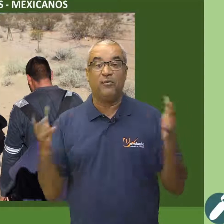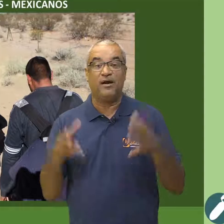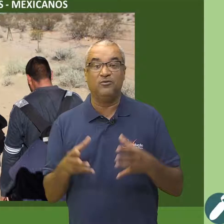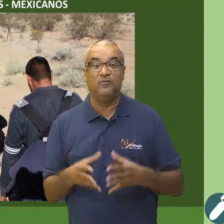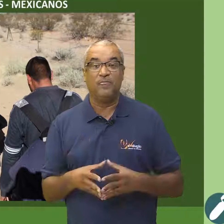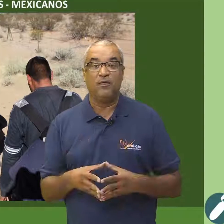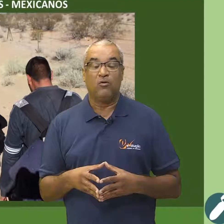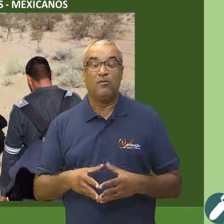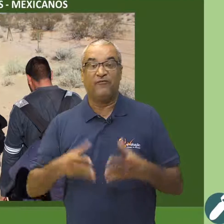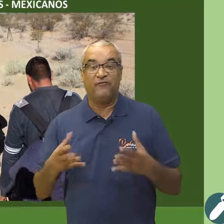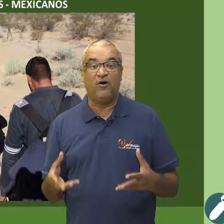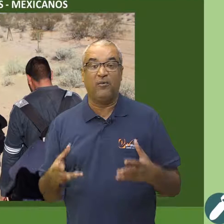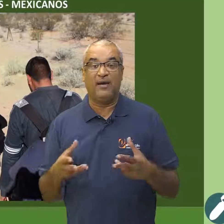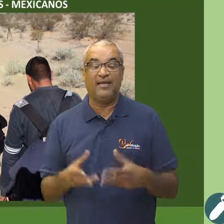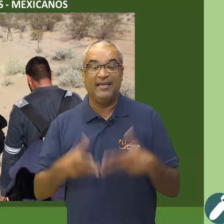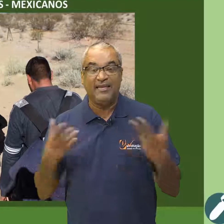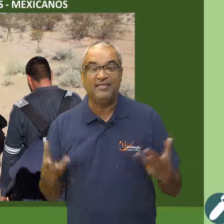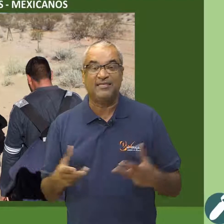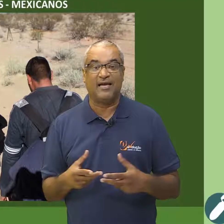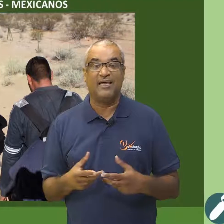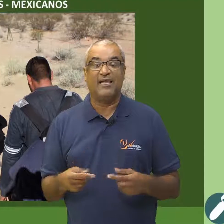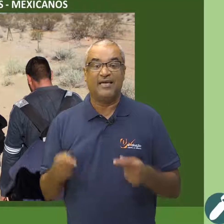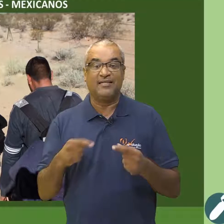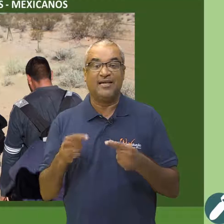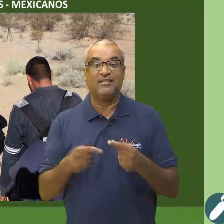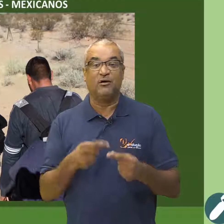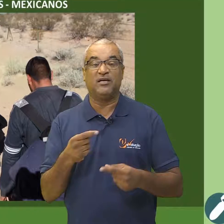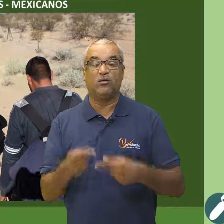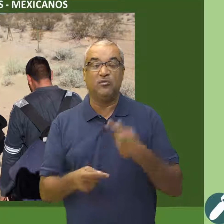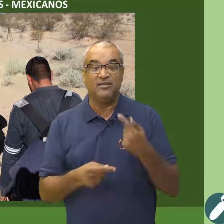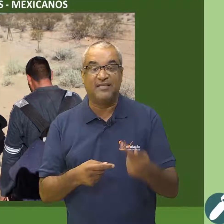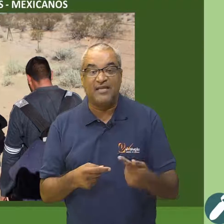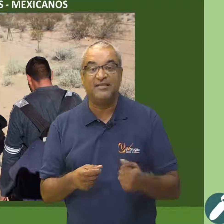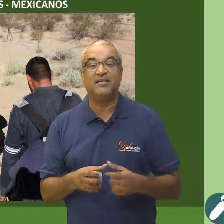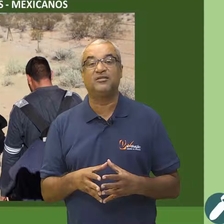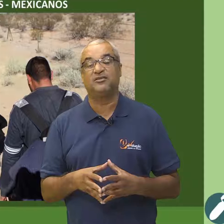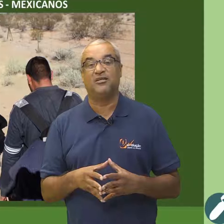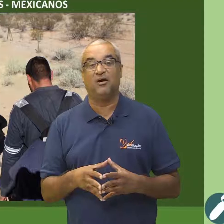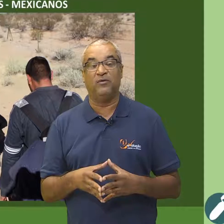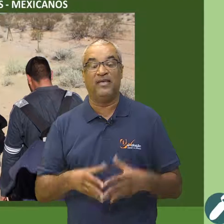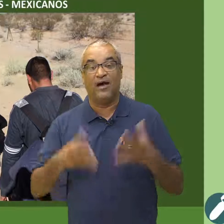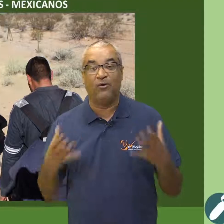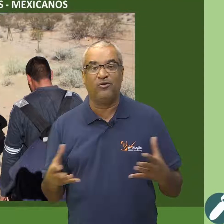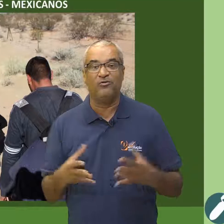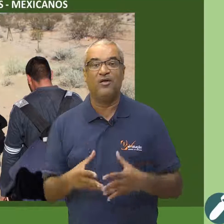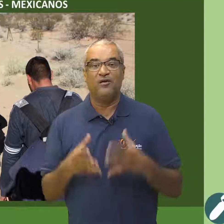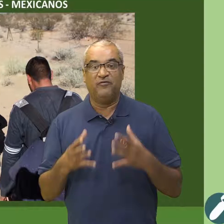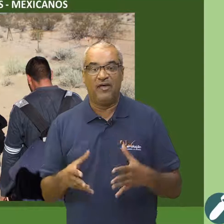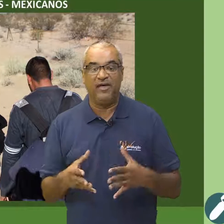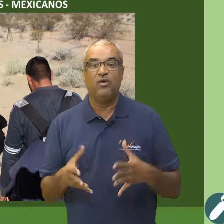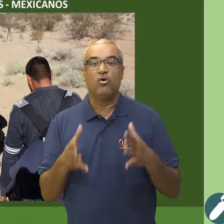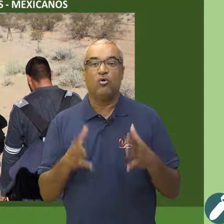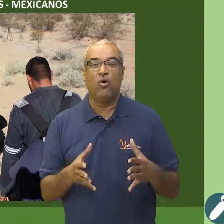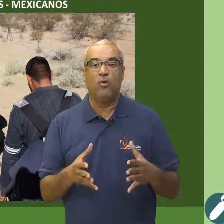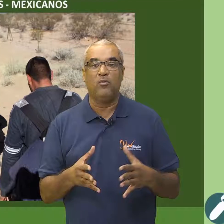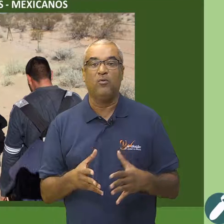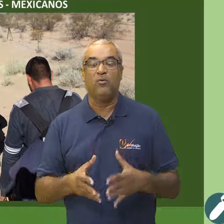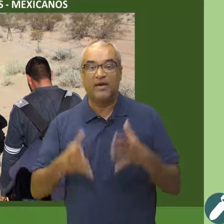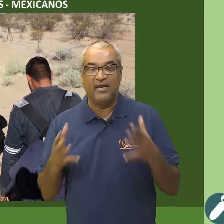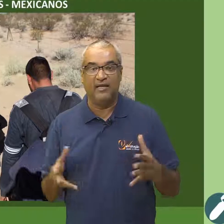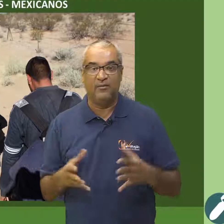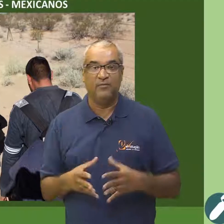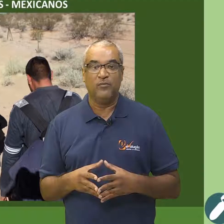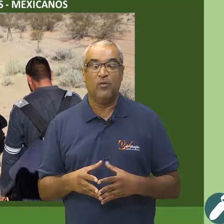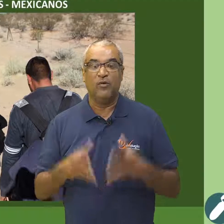tráfico humano como uma forma ilícita que até então a comunidade internacional e a ONU veem como